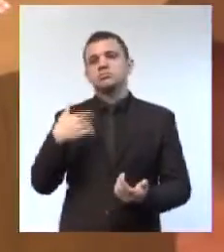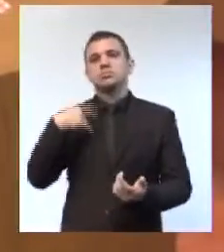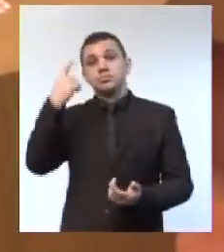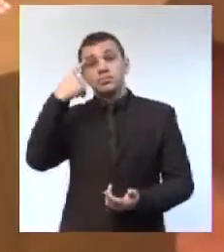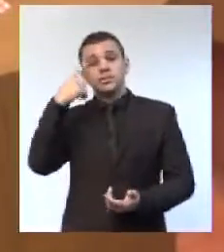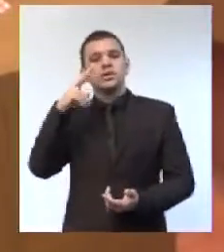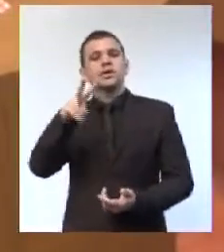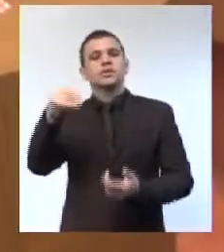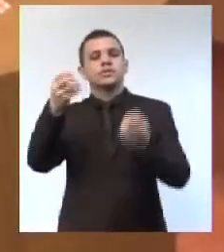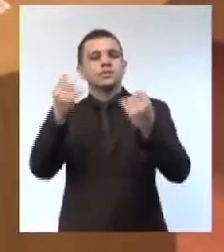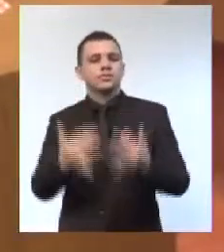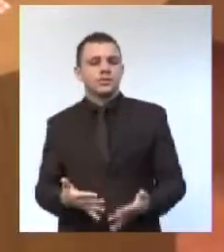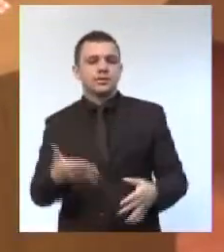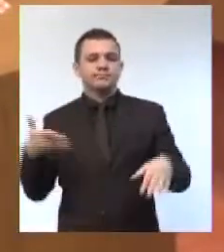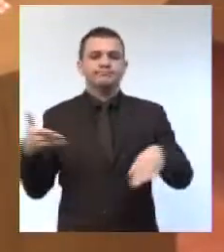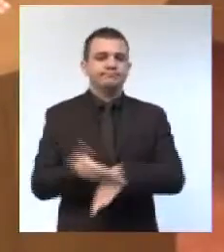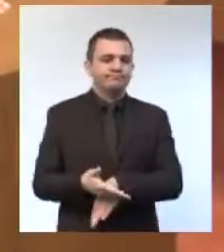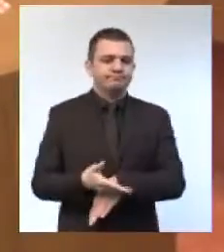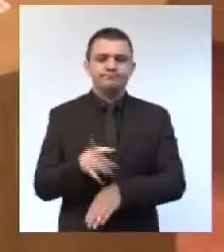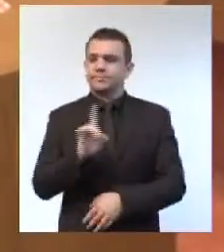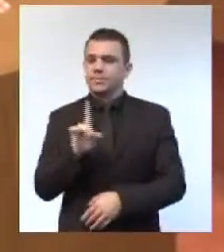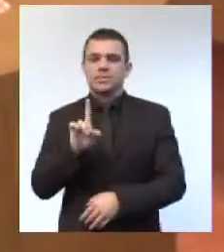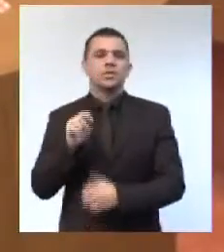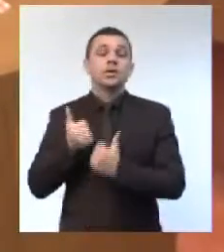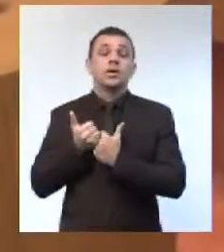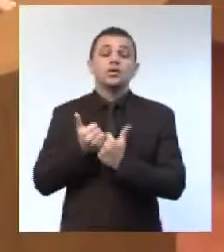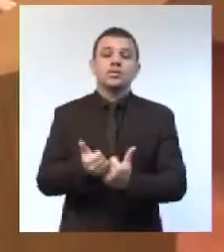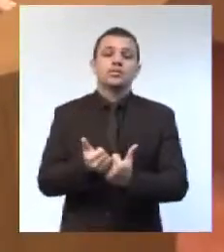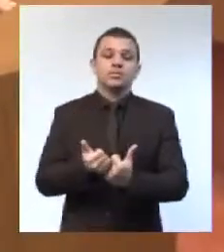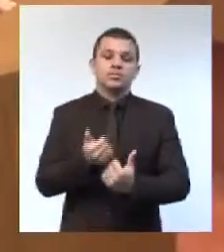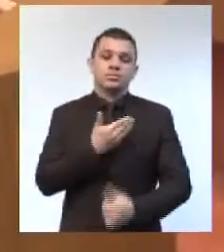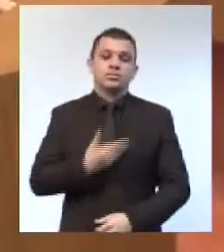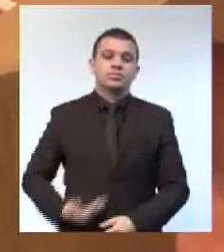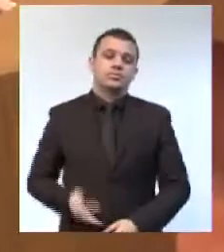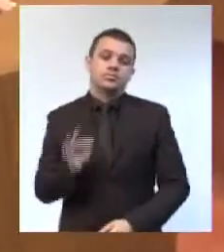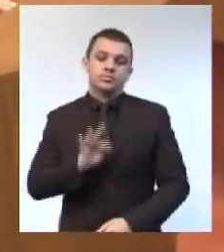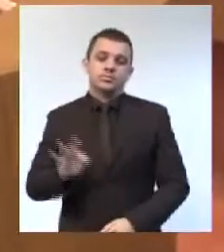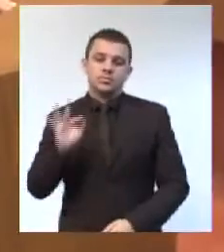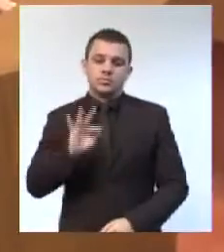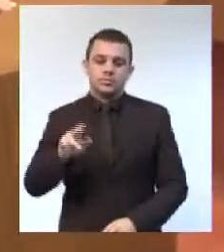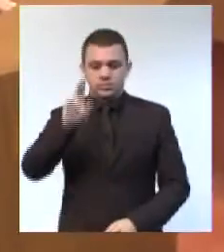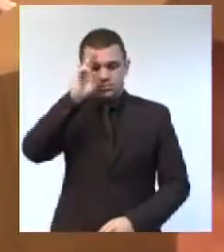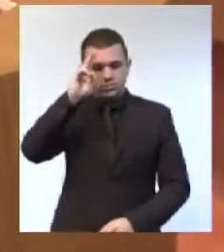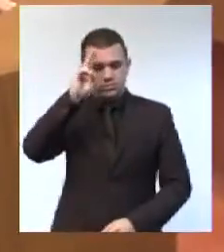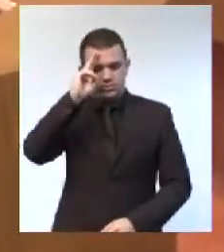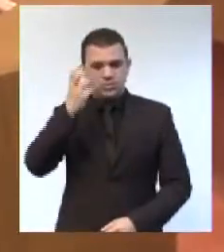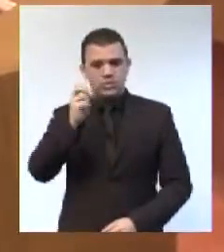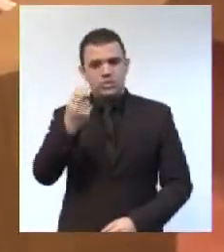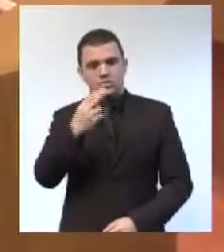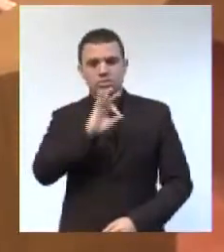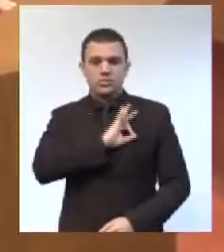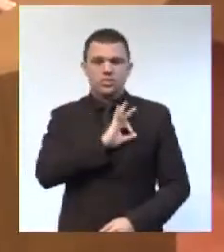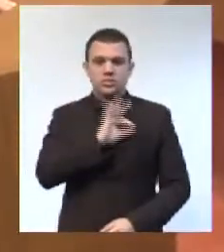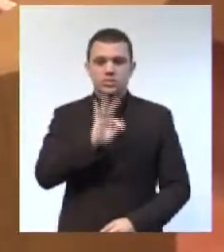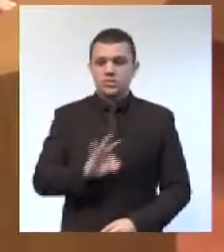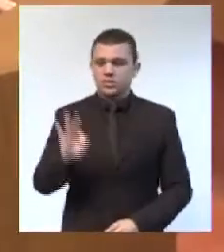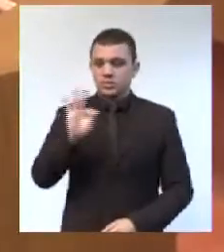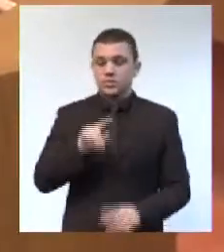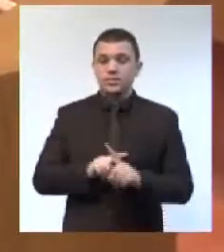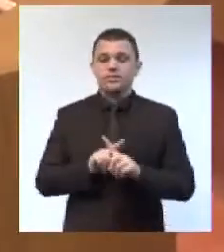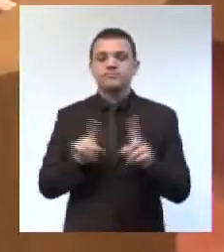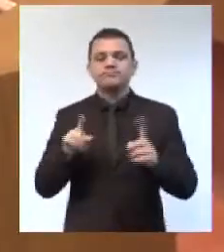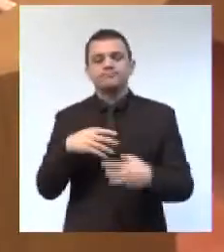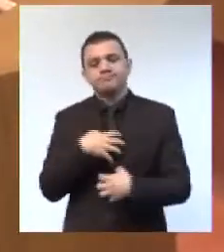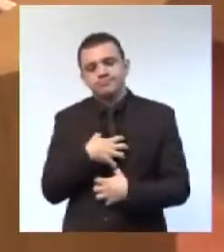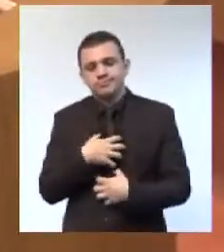Maranhão não era uma intervenção, mas o apoio das forças federais, seja a Força Nacional, seja do Exército. Mas lamentei por ele